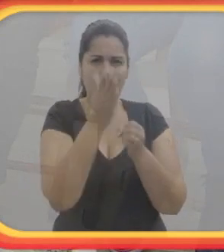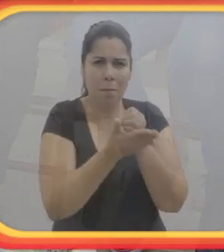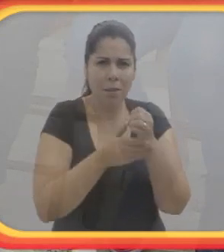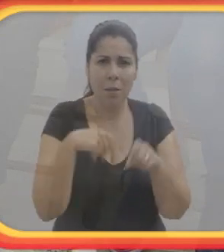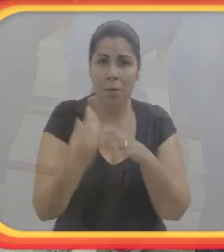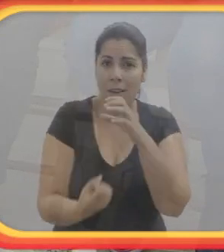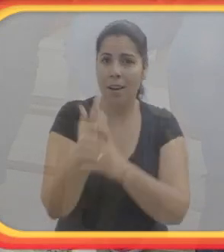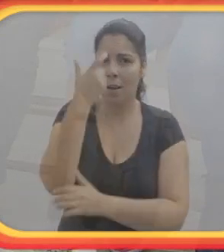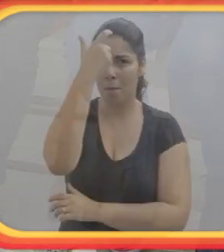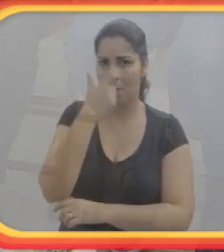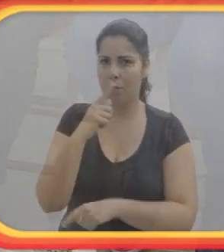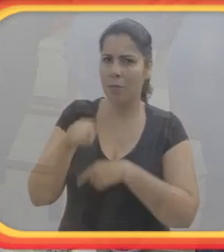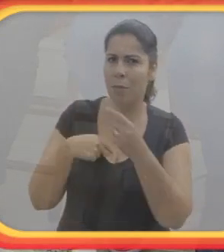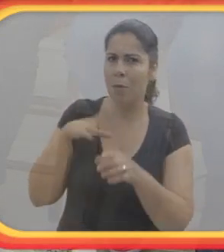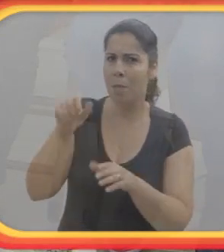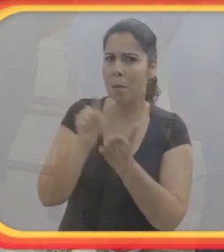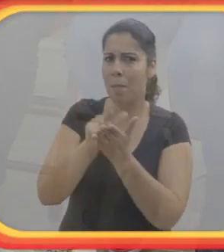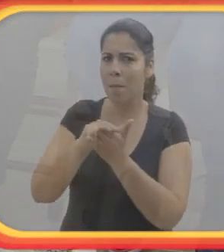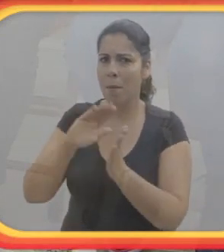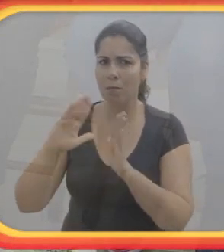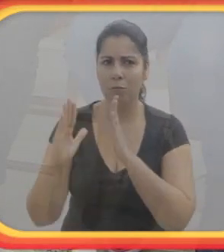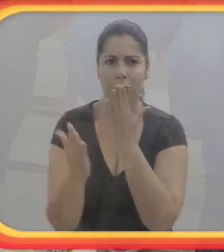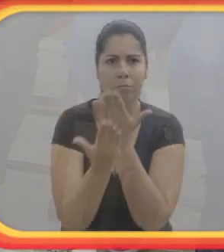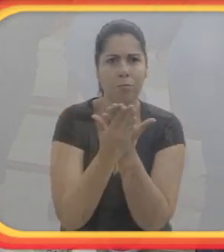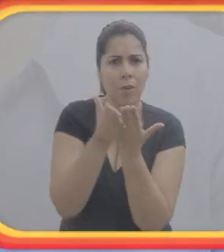o personagem, aí depois eu pego